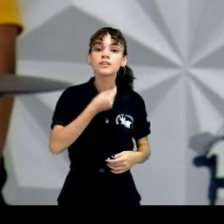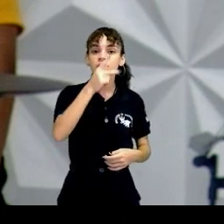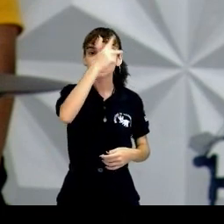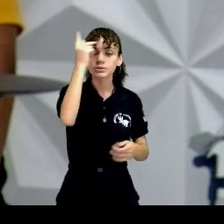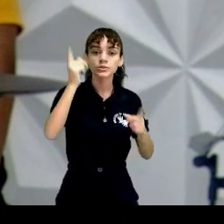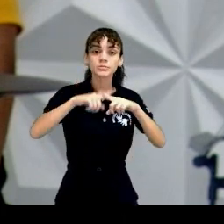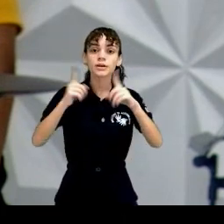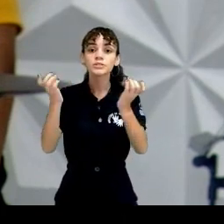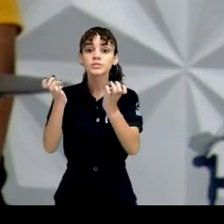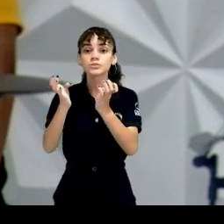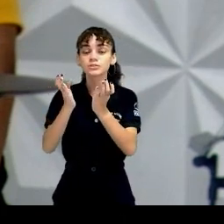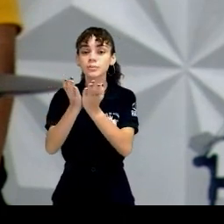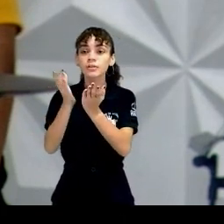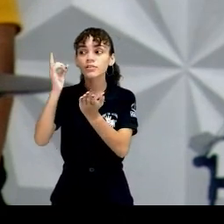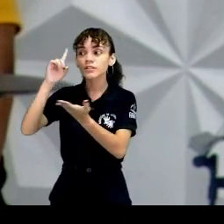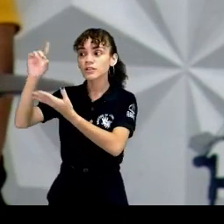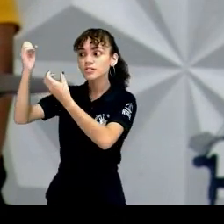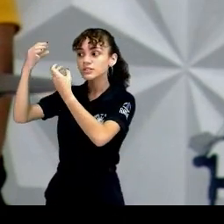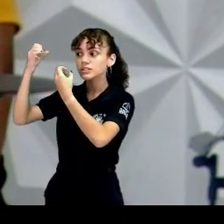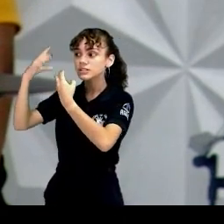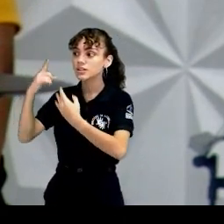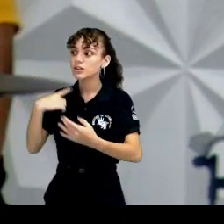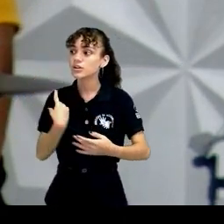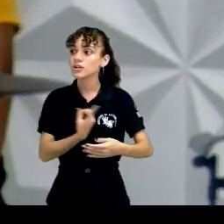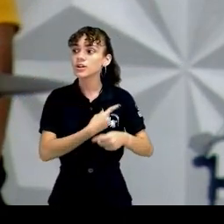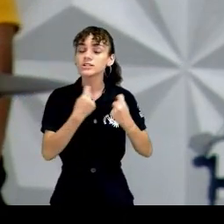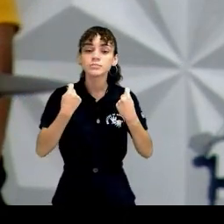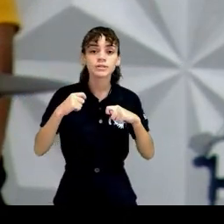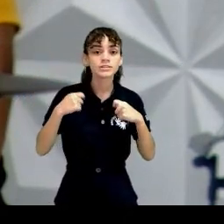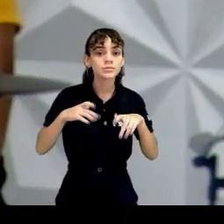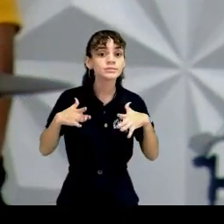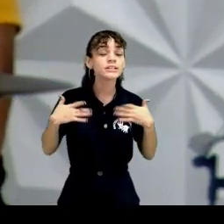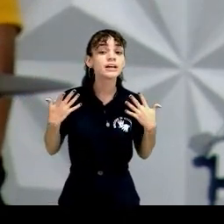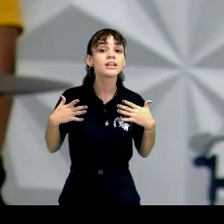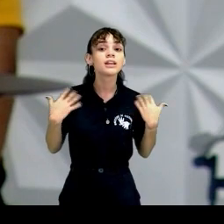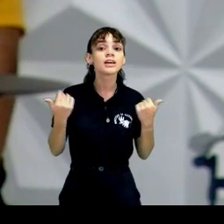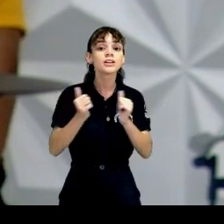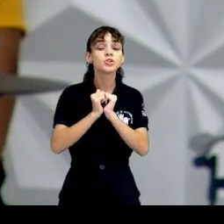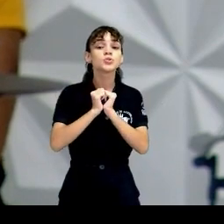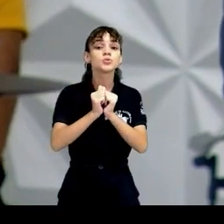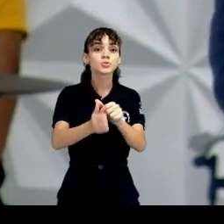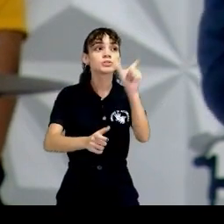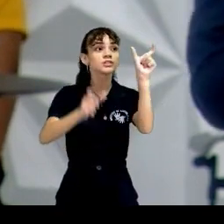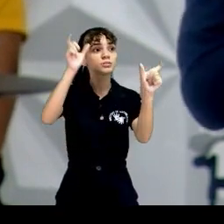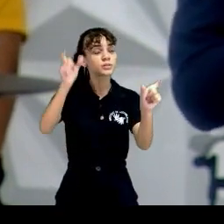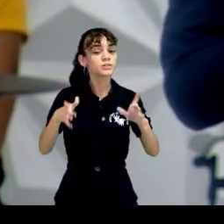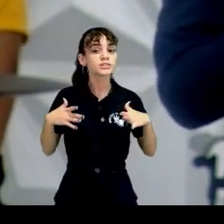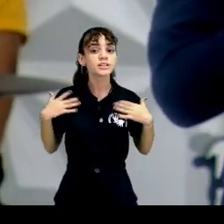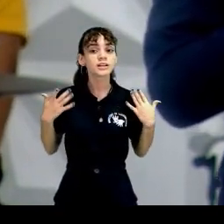os que choram. Esse é o papel que nós, como comunidade de Cristo, temos que exercer.